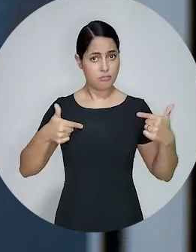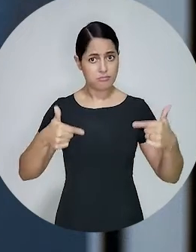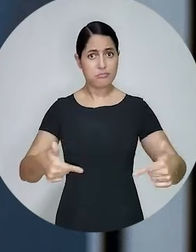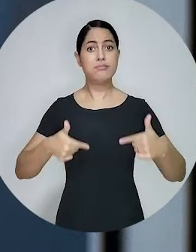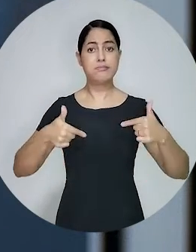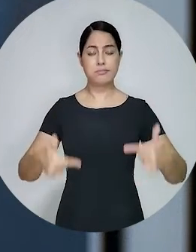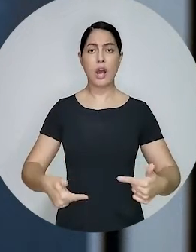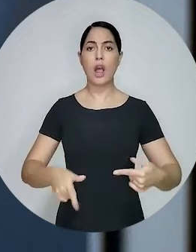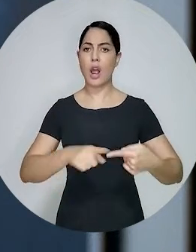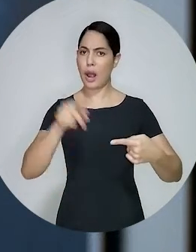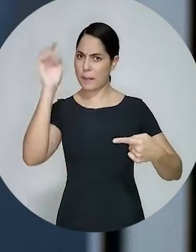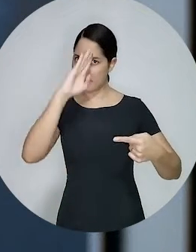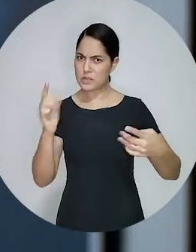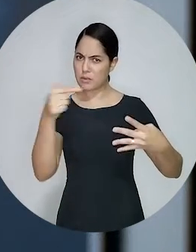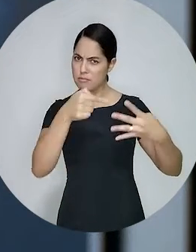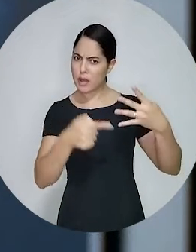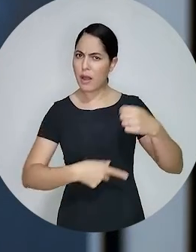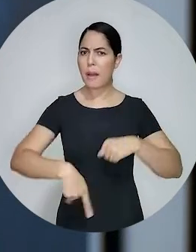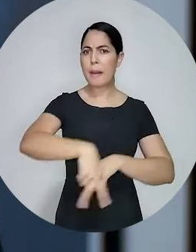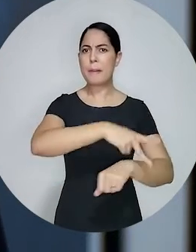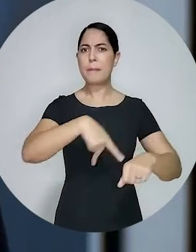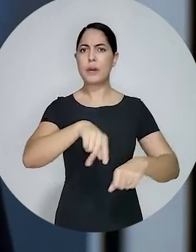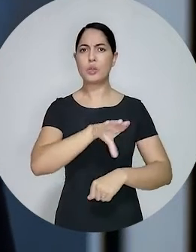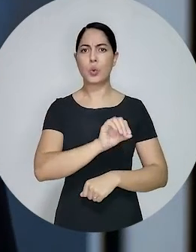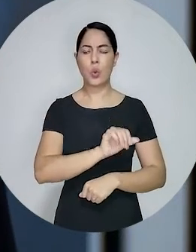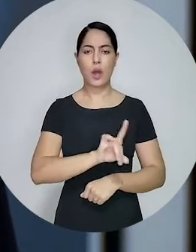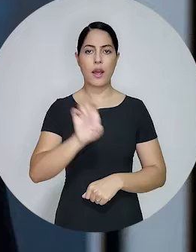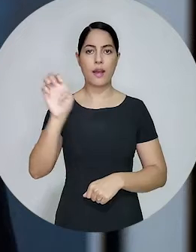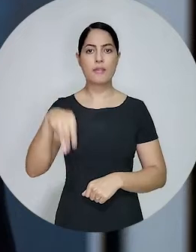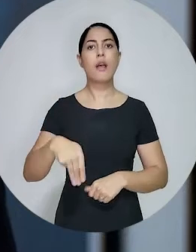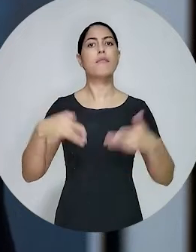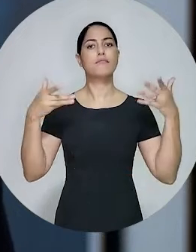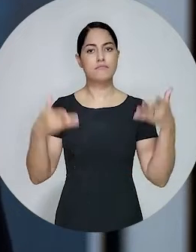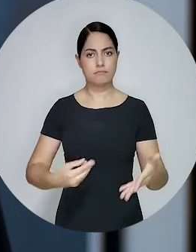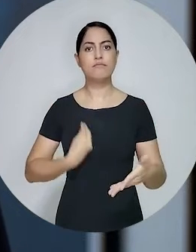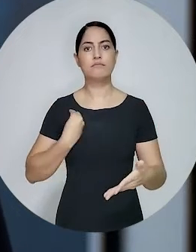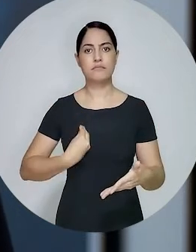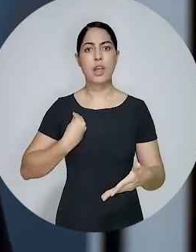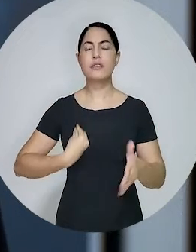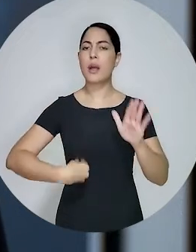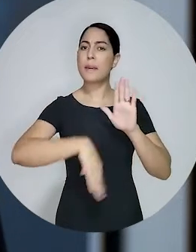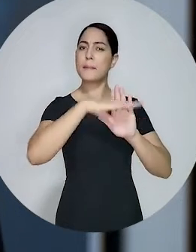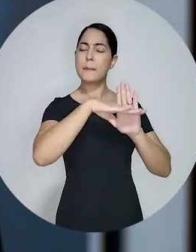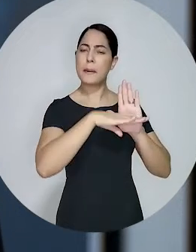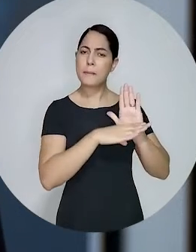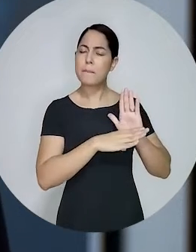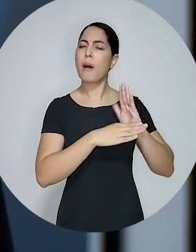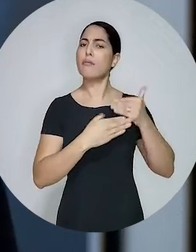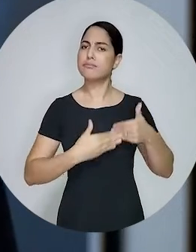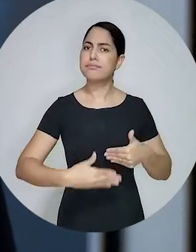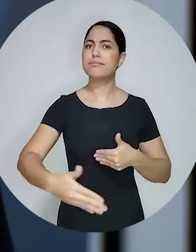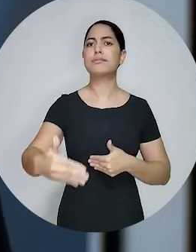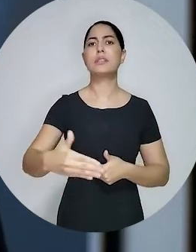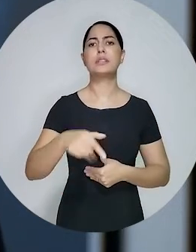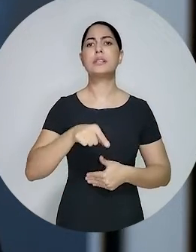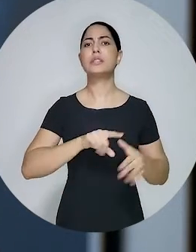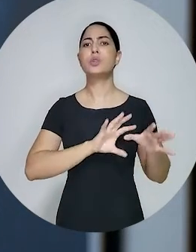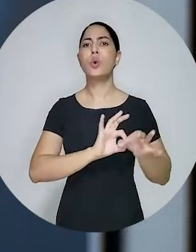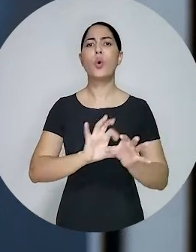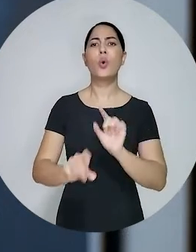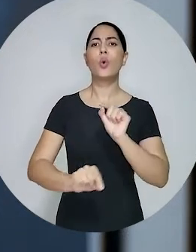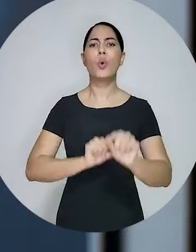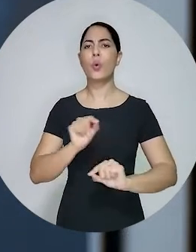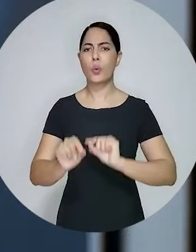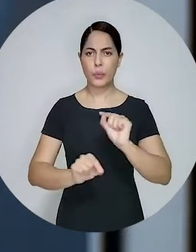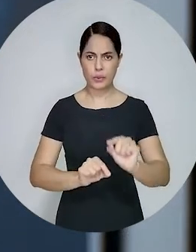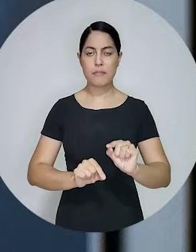pela reciprocidade entre o Brasil e esses países que conosco compõem o COADEM. Por isso há uma pauta de longa data